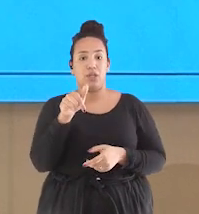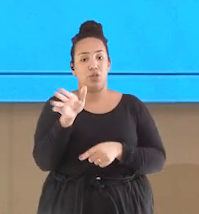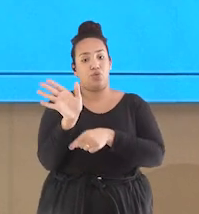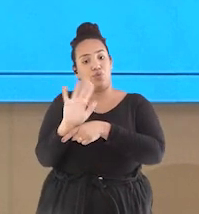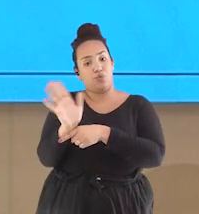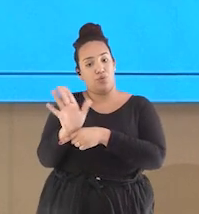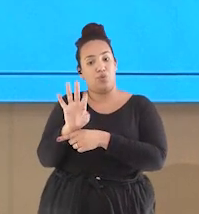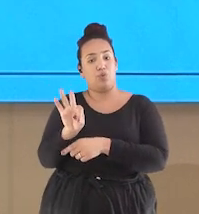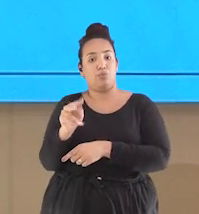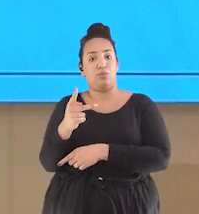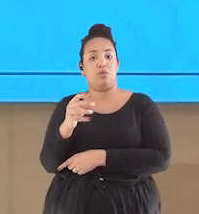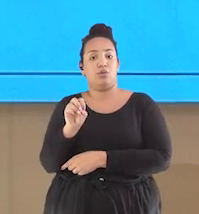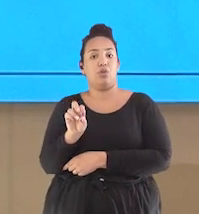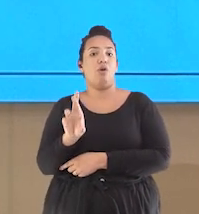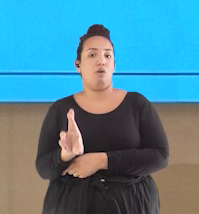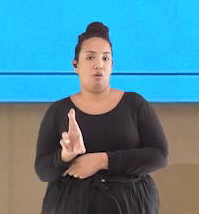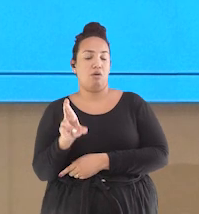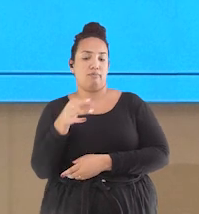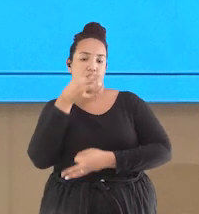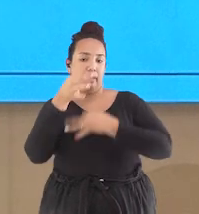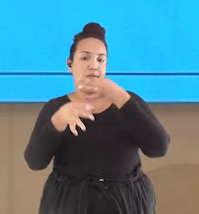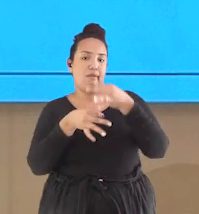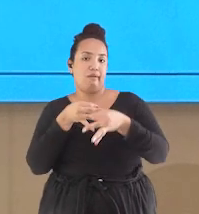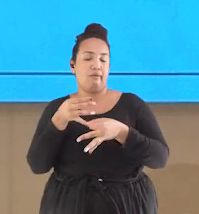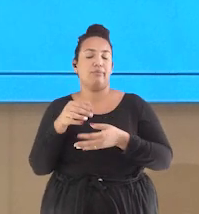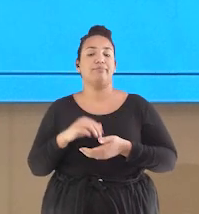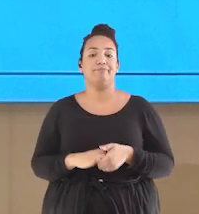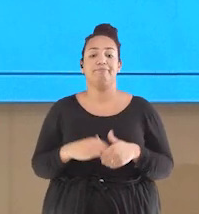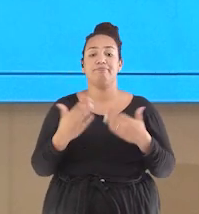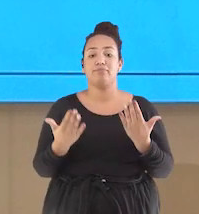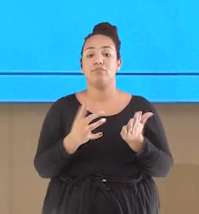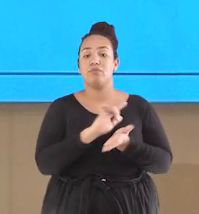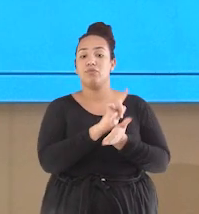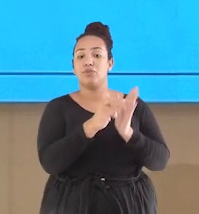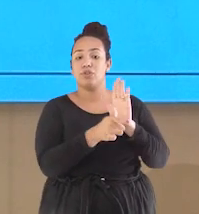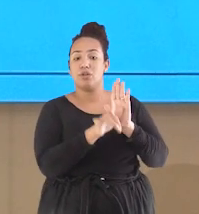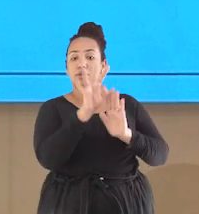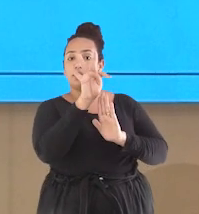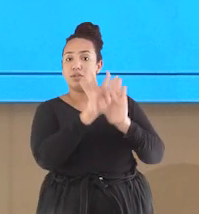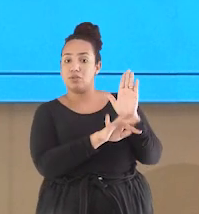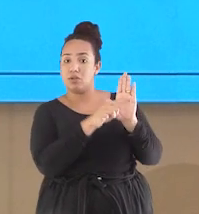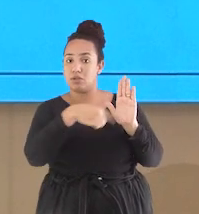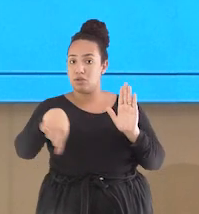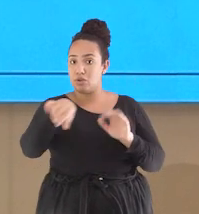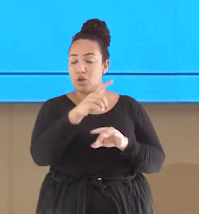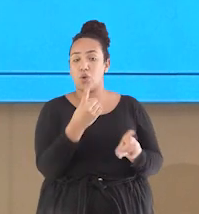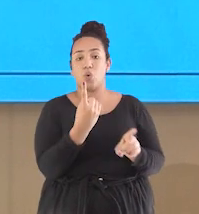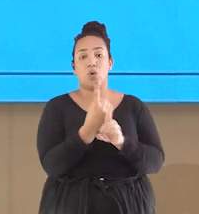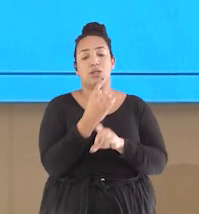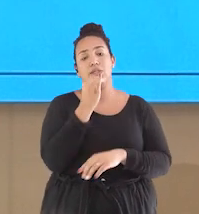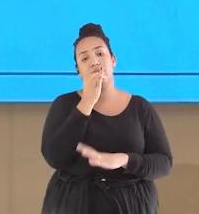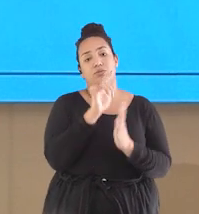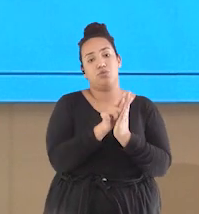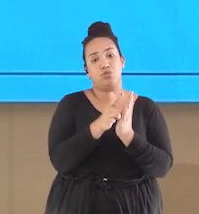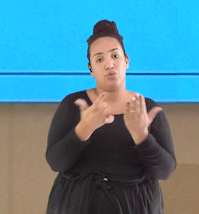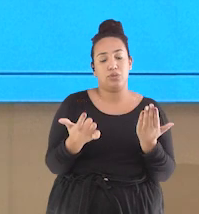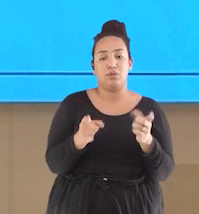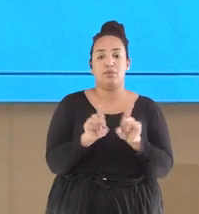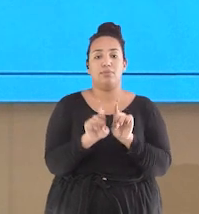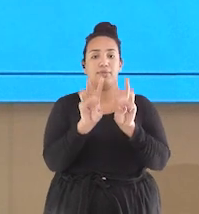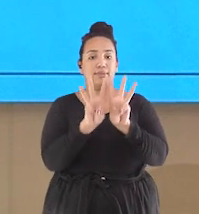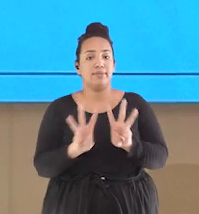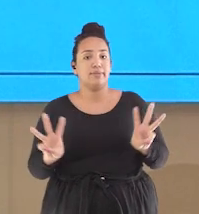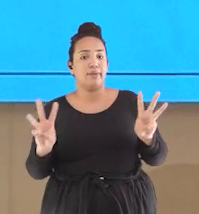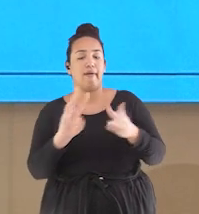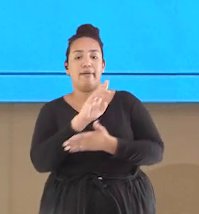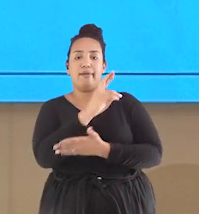o longa-metragem lançado pela Marvel. Esse gênero textual é muito presente em jornais e também em sites e